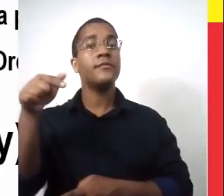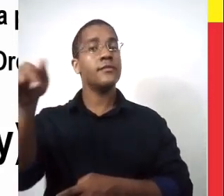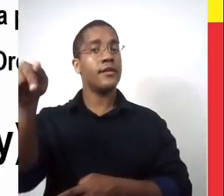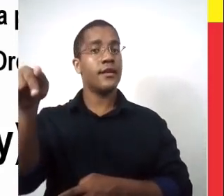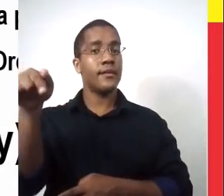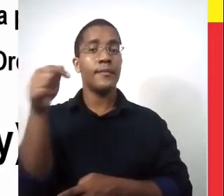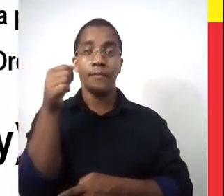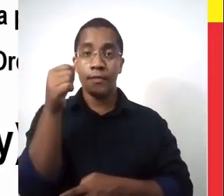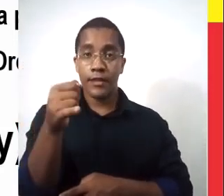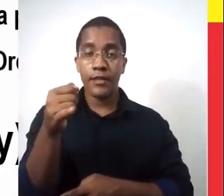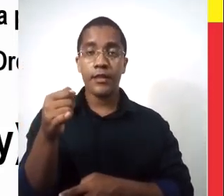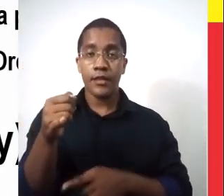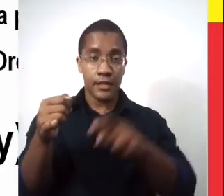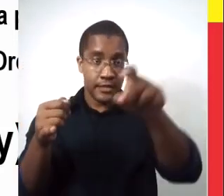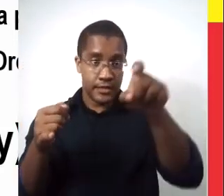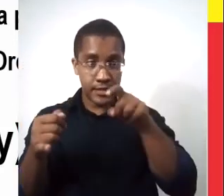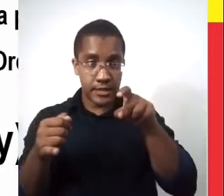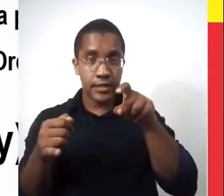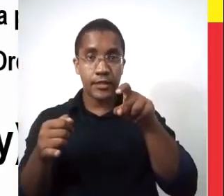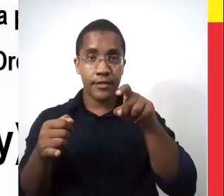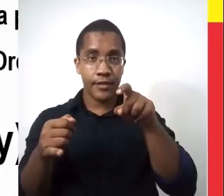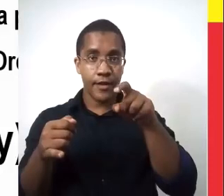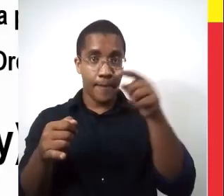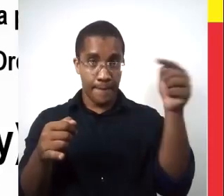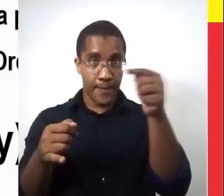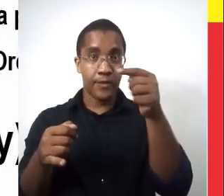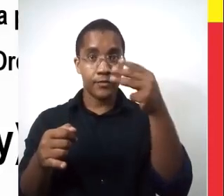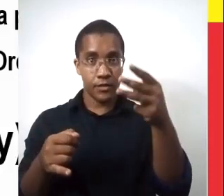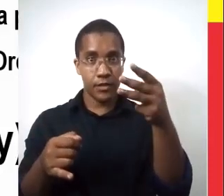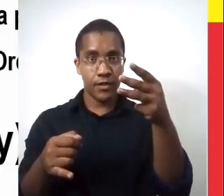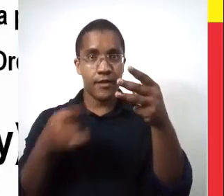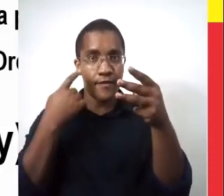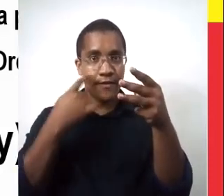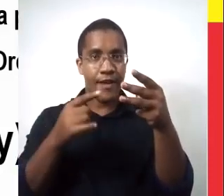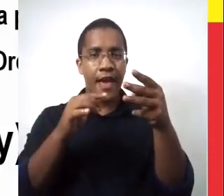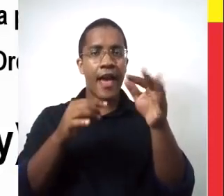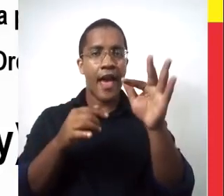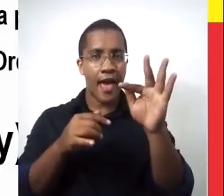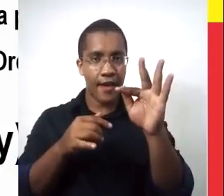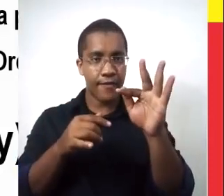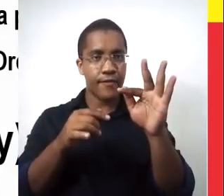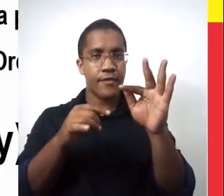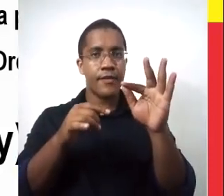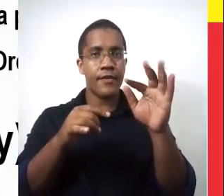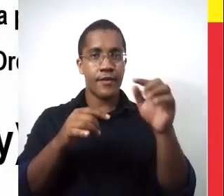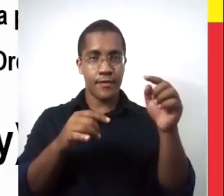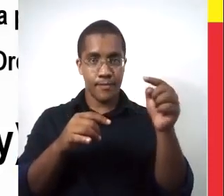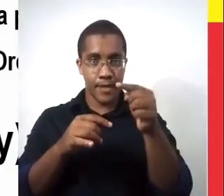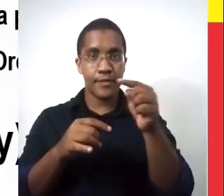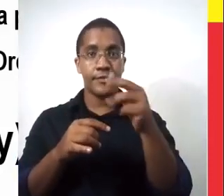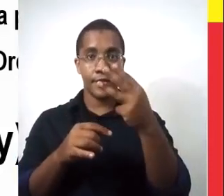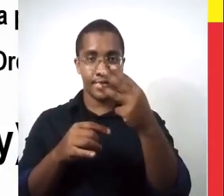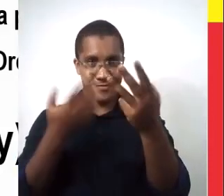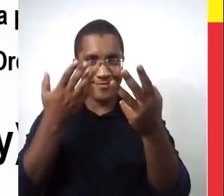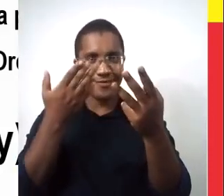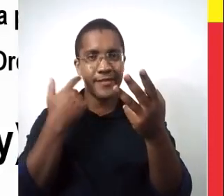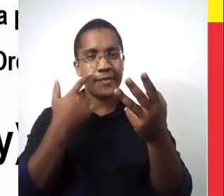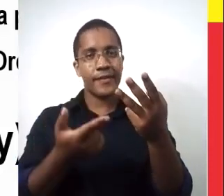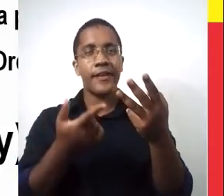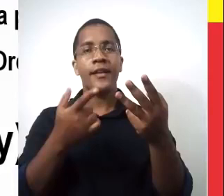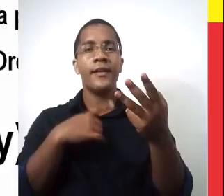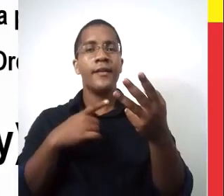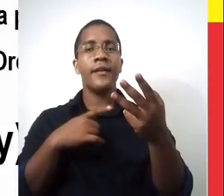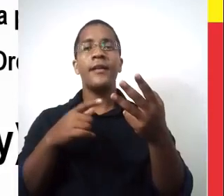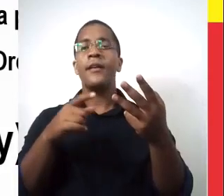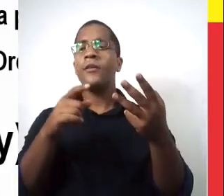x for menos 3, ó, por isso que aparece aí, ó, f de menos 3. Eu estou dizendo que o x é menos 3. O valor